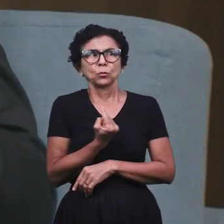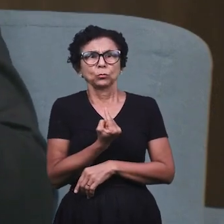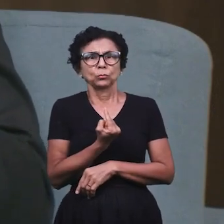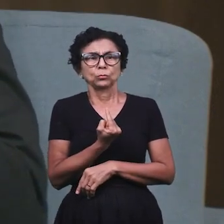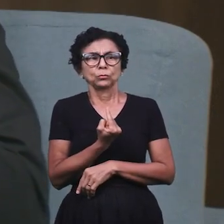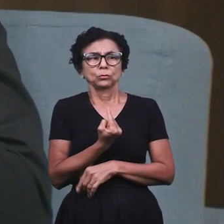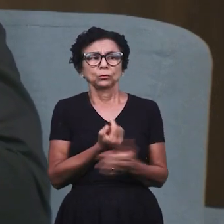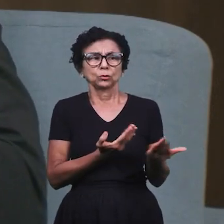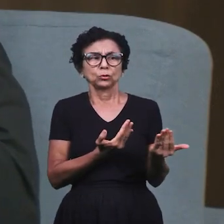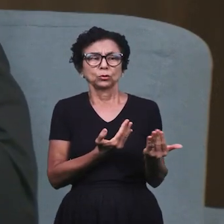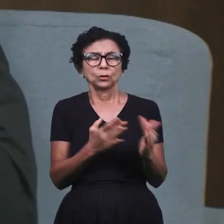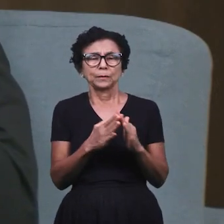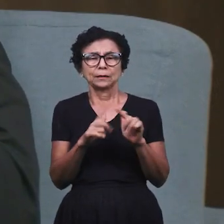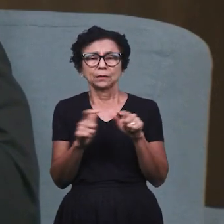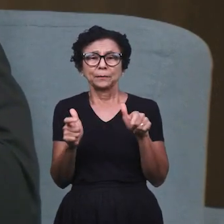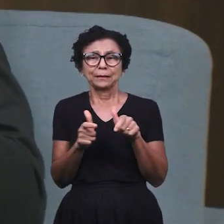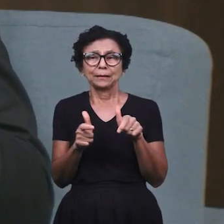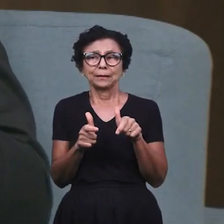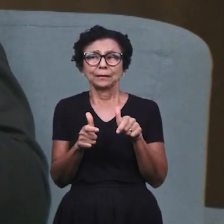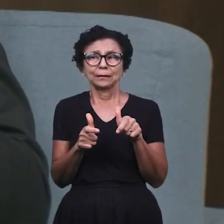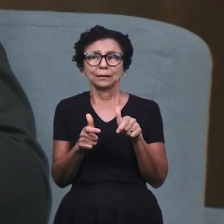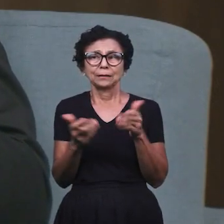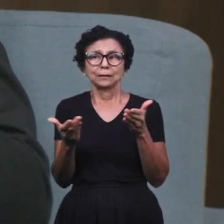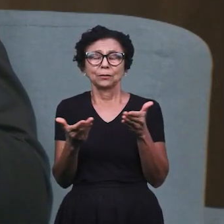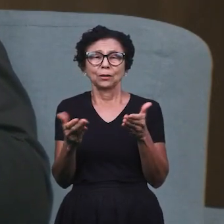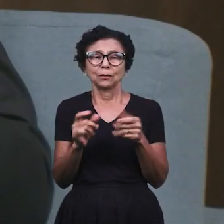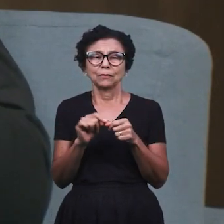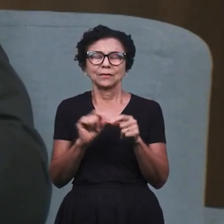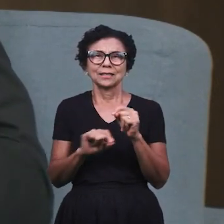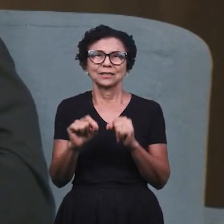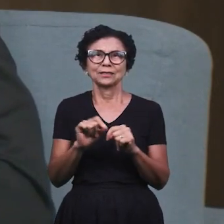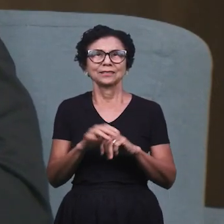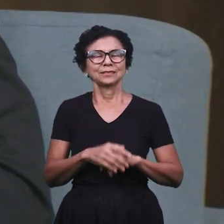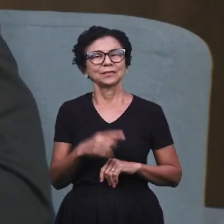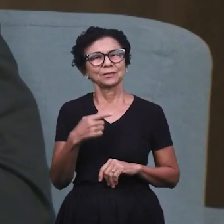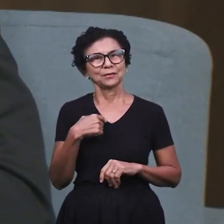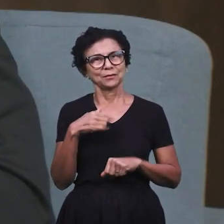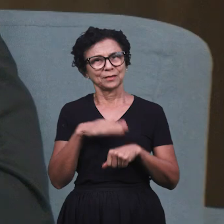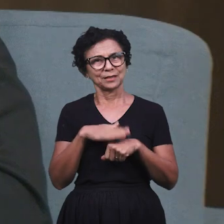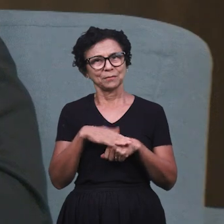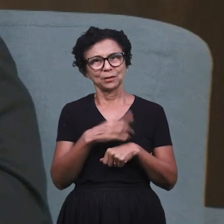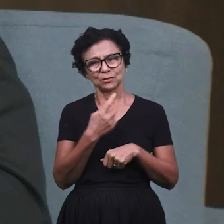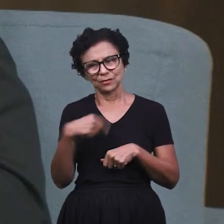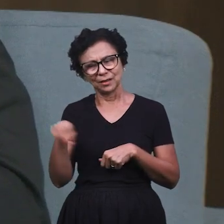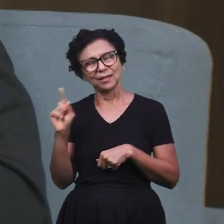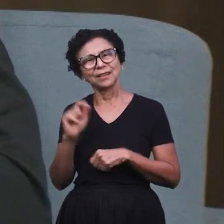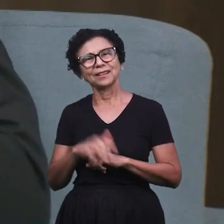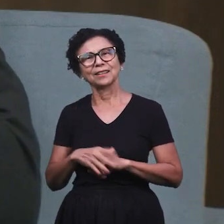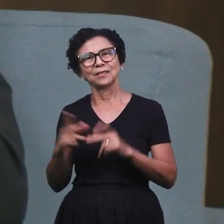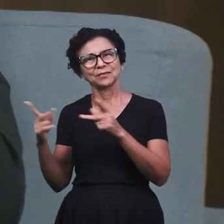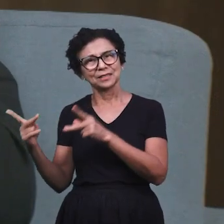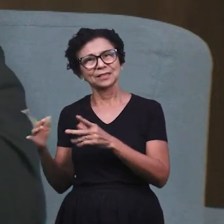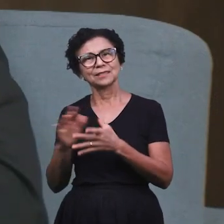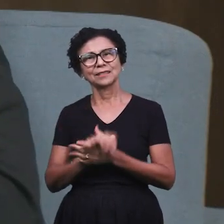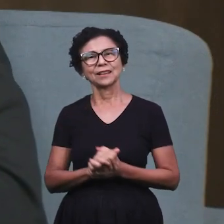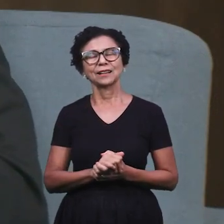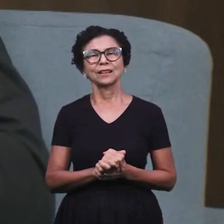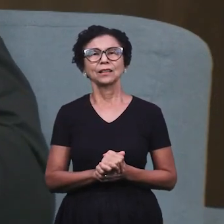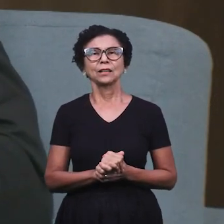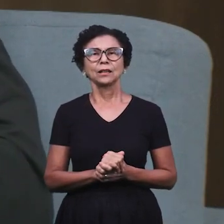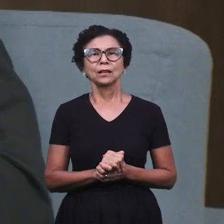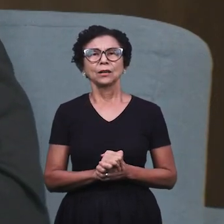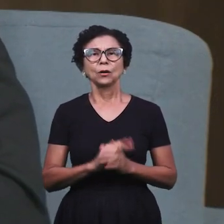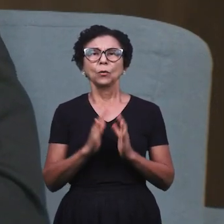da minha igreja é pequena, eu sou o único jovem. Como é que eu faço? Você pode visitar a pessoa idosa. Você pode orar por ele durante o